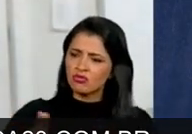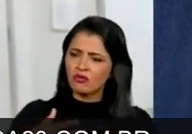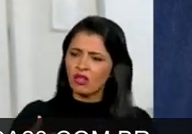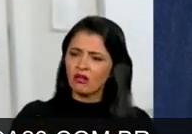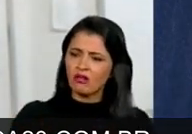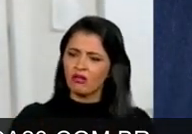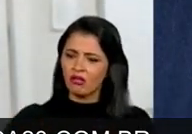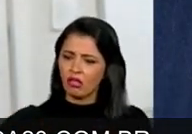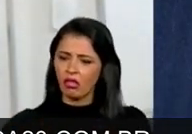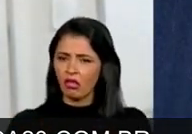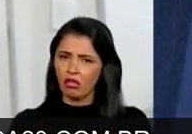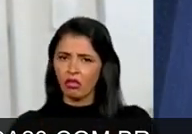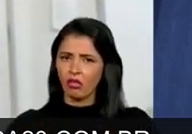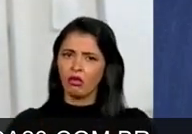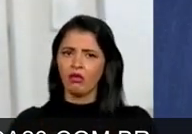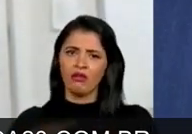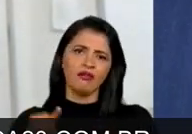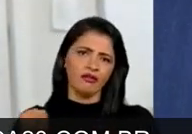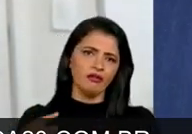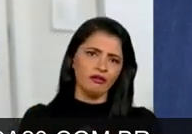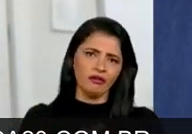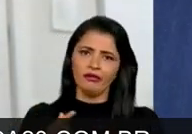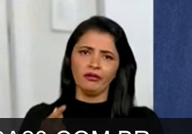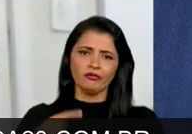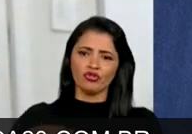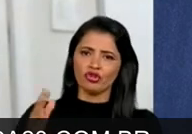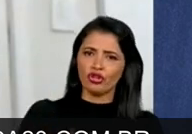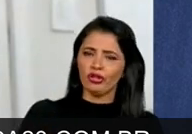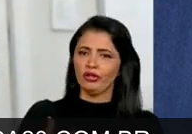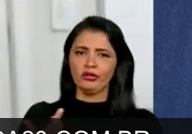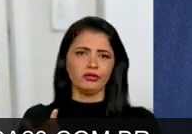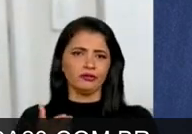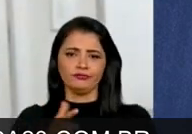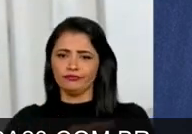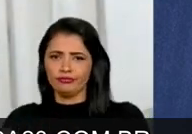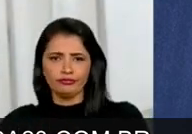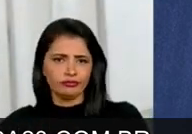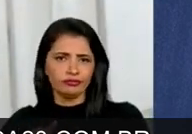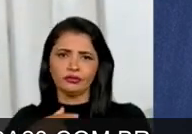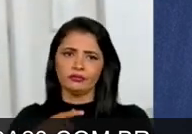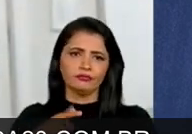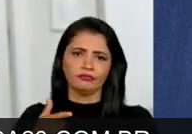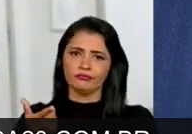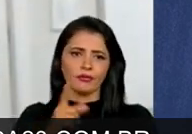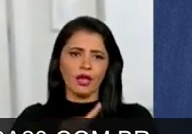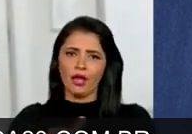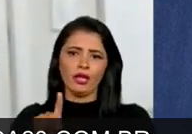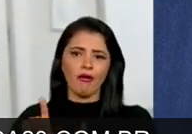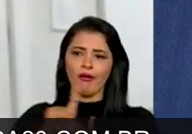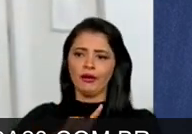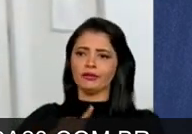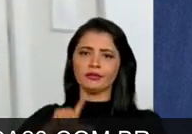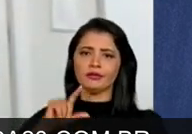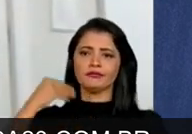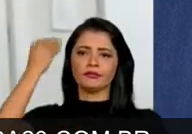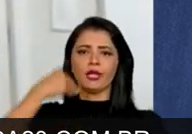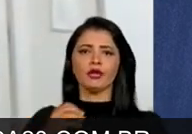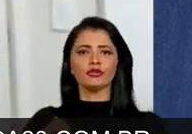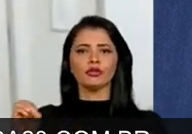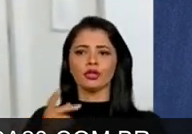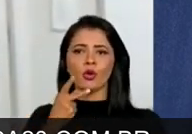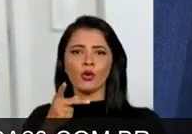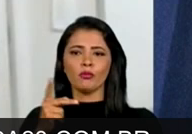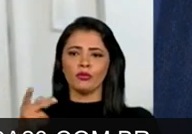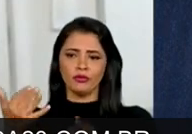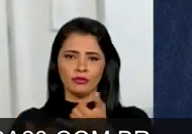vai começar a soltar peças lascas tinta enfim eh como ele não passou por testes a gente não tem como dizer que aquele